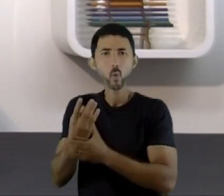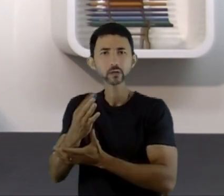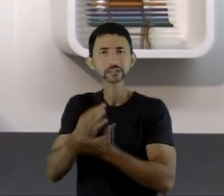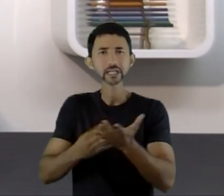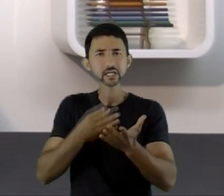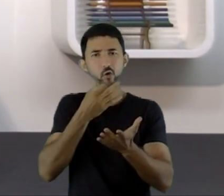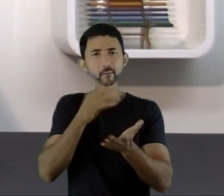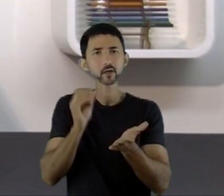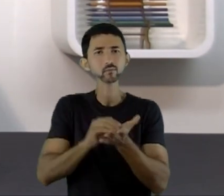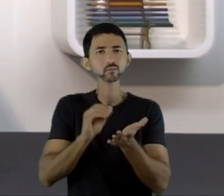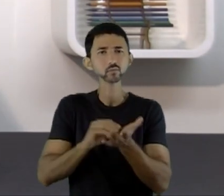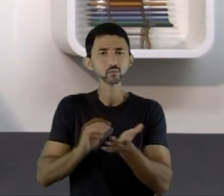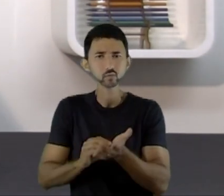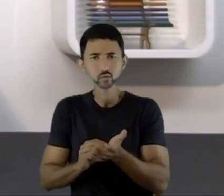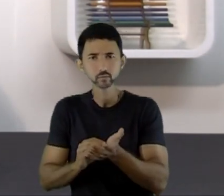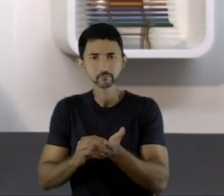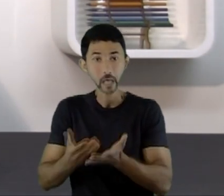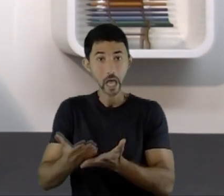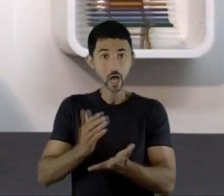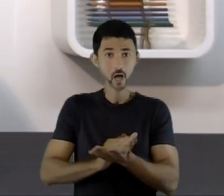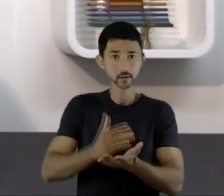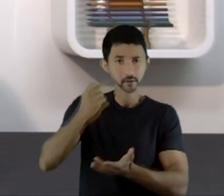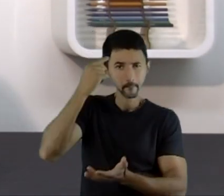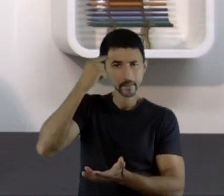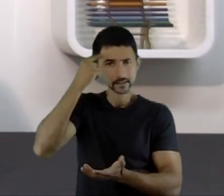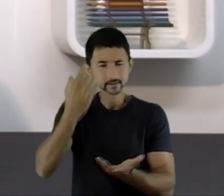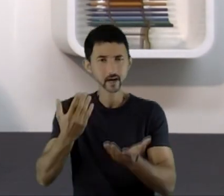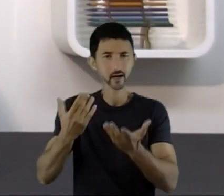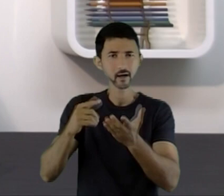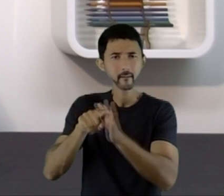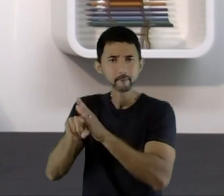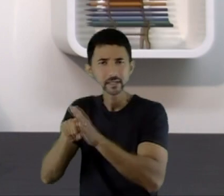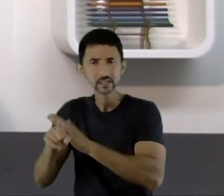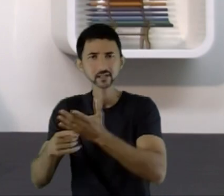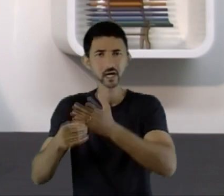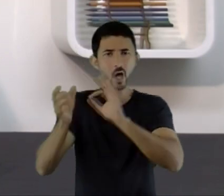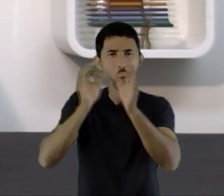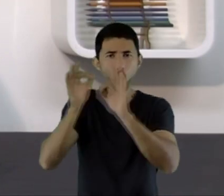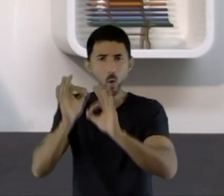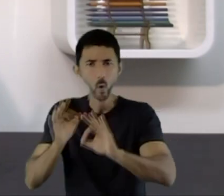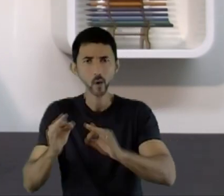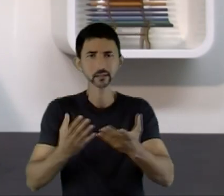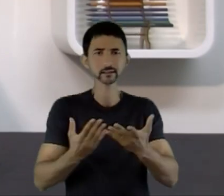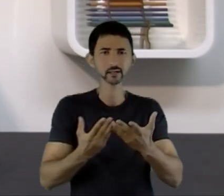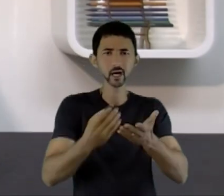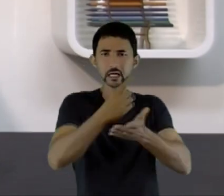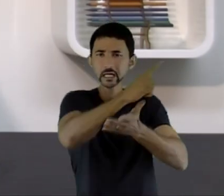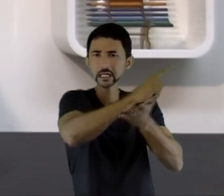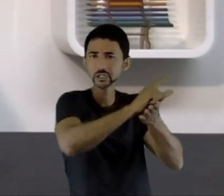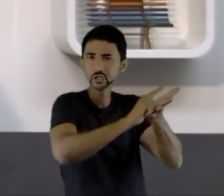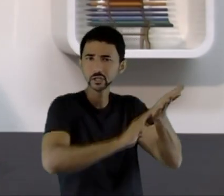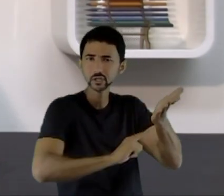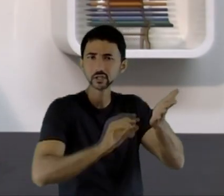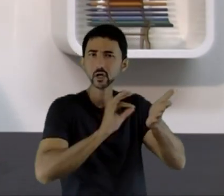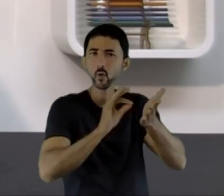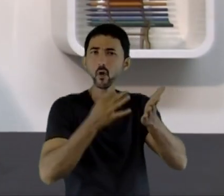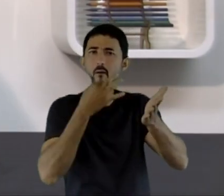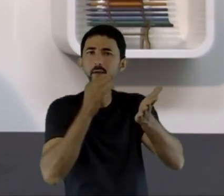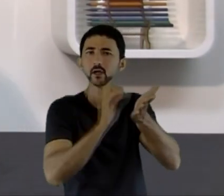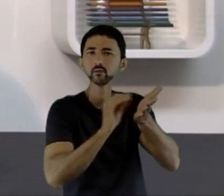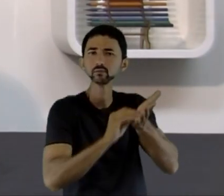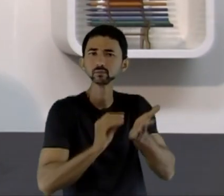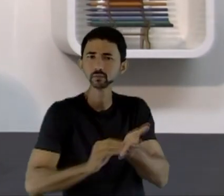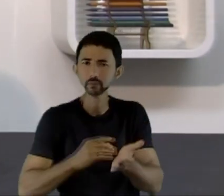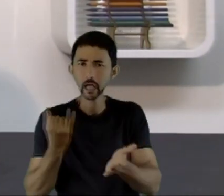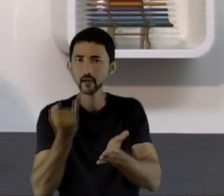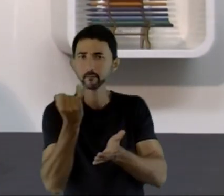texto argumentativo sem eu pensar, sem eu pesquisar, sem eu organizar e fazer uma espécie de lista de quais são os argumentos que